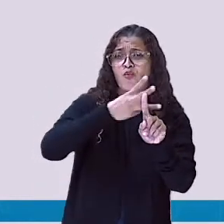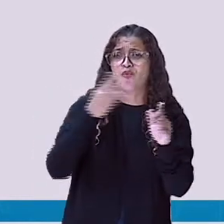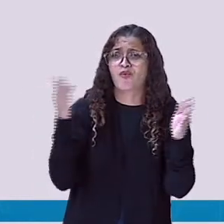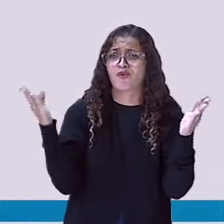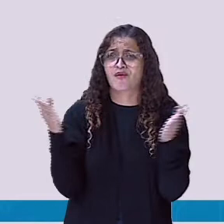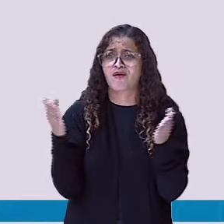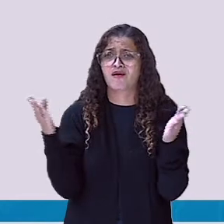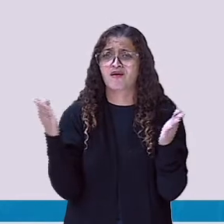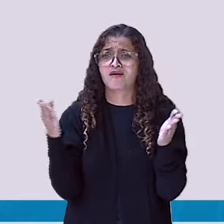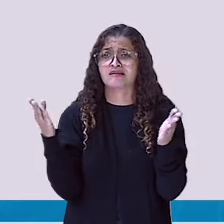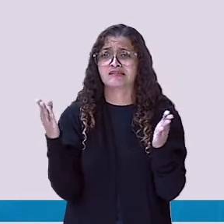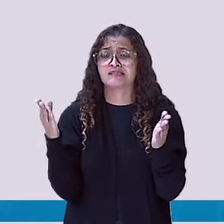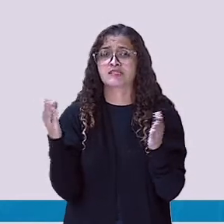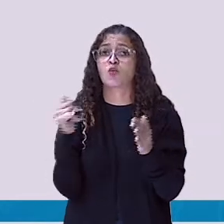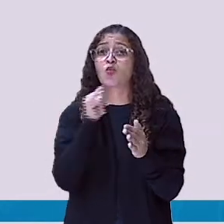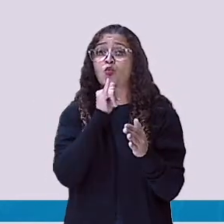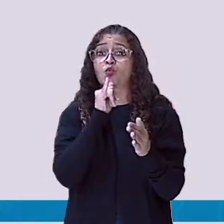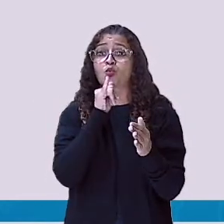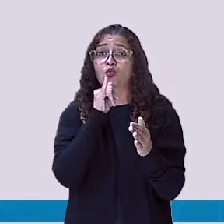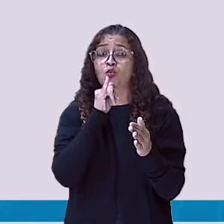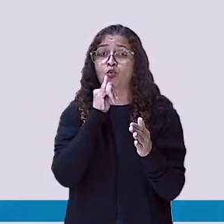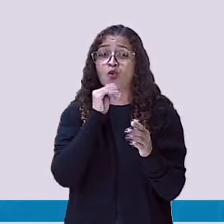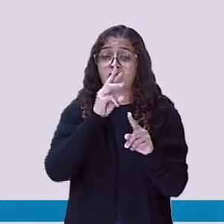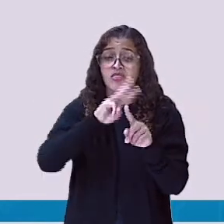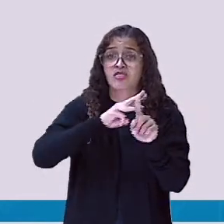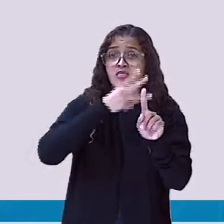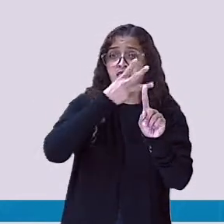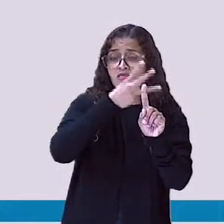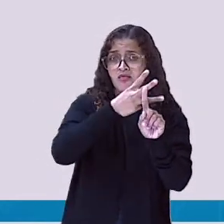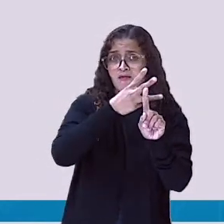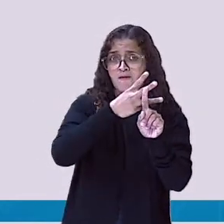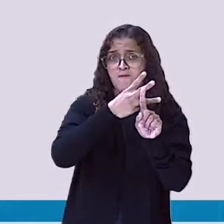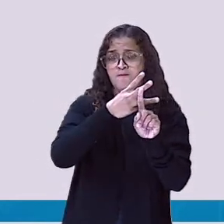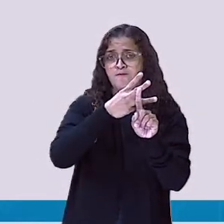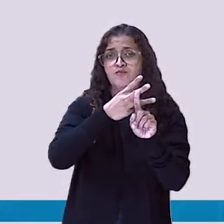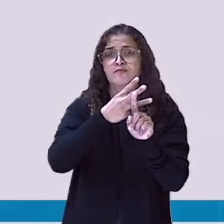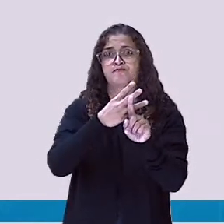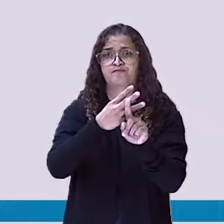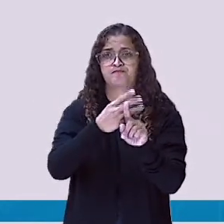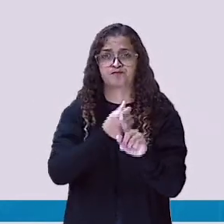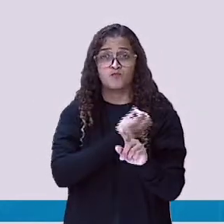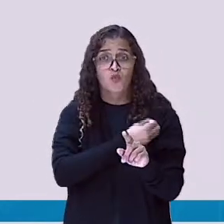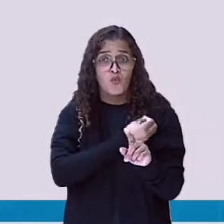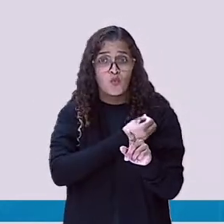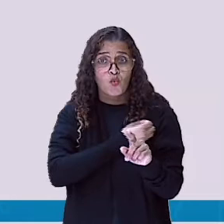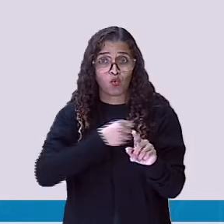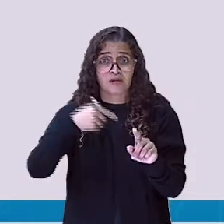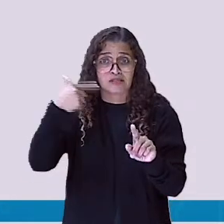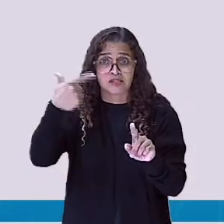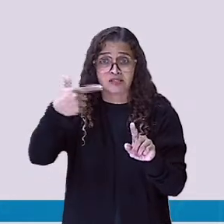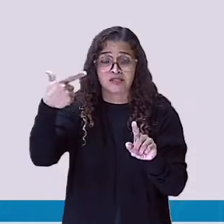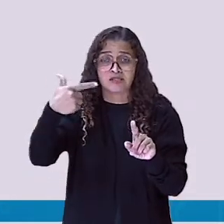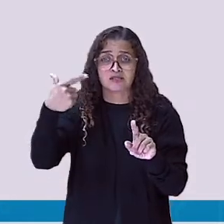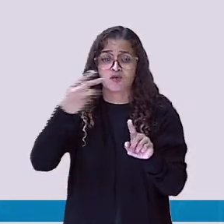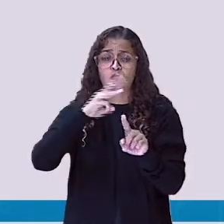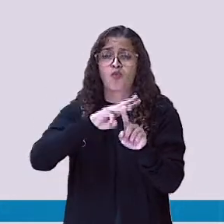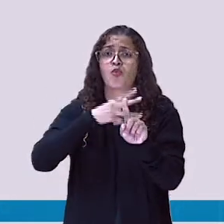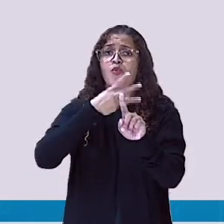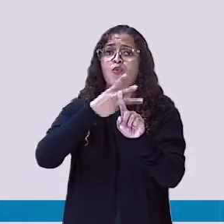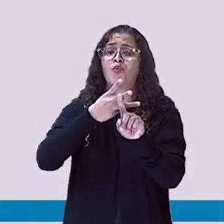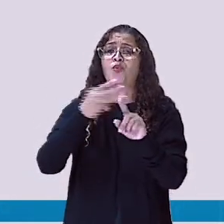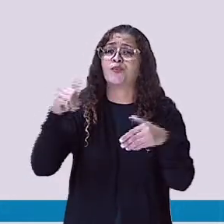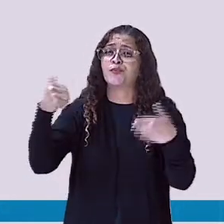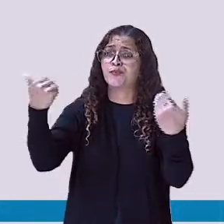Agora, nós vamos aqui para exemplos também do triplo. Por exemplo, nós temos o 2, não é